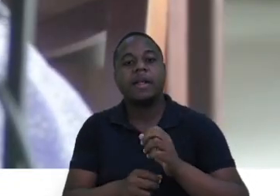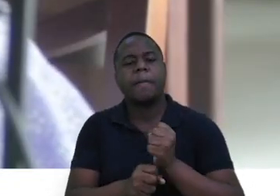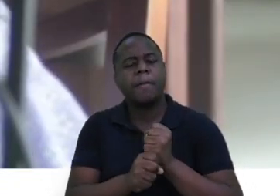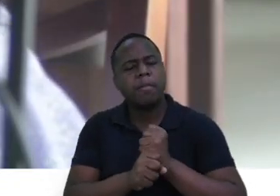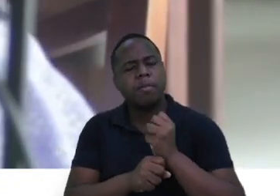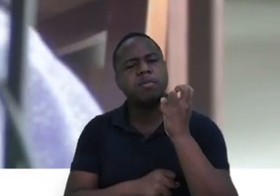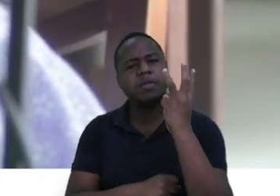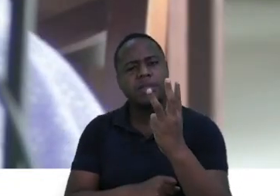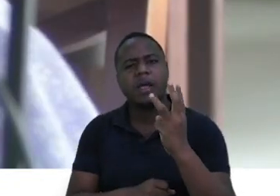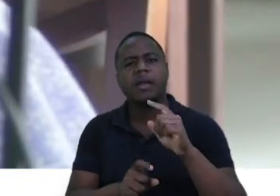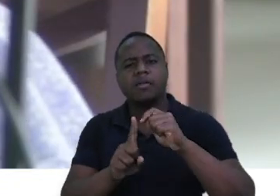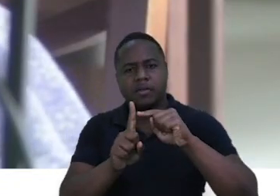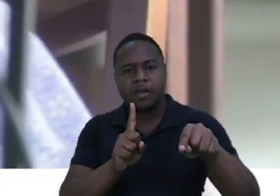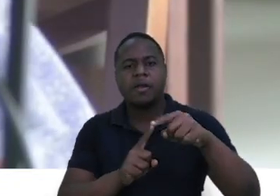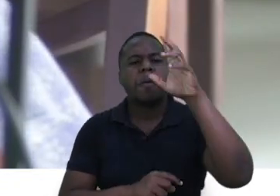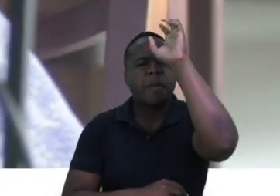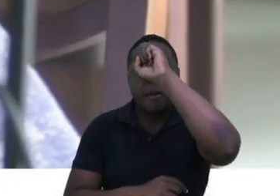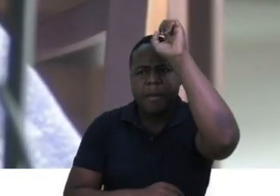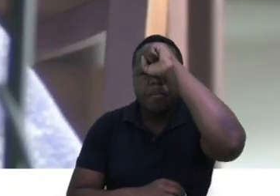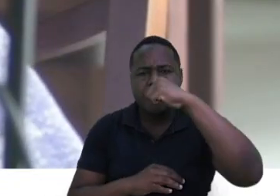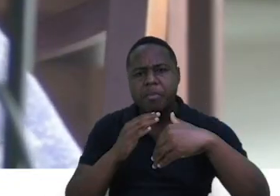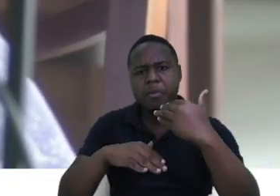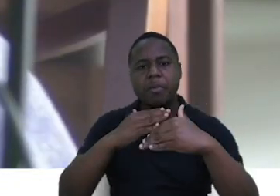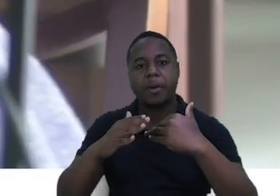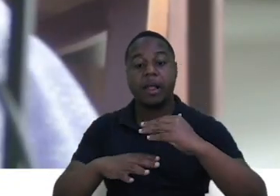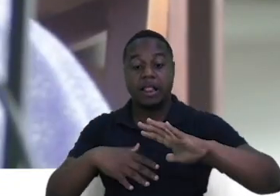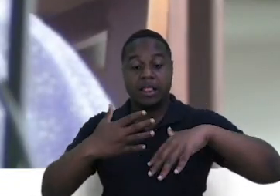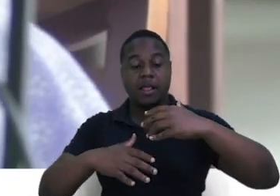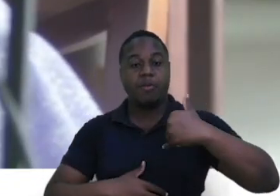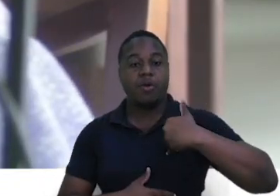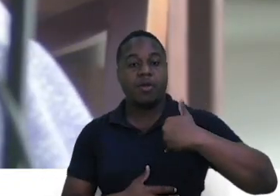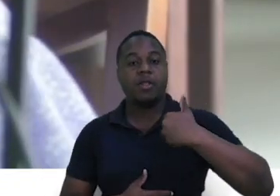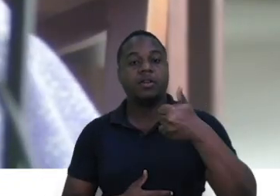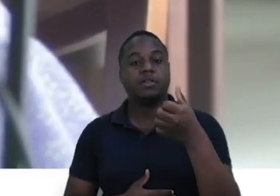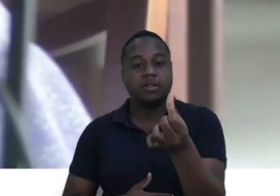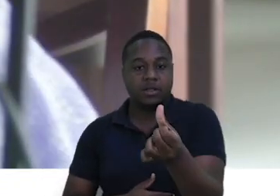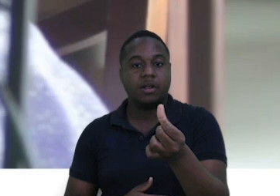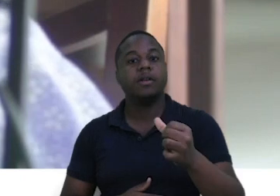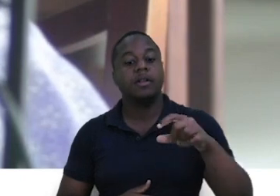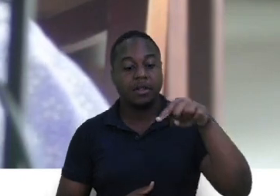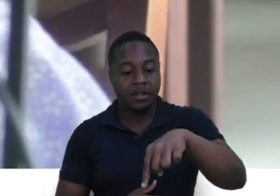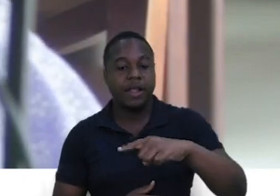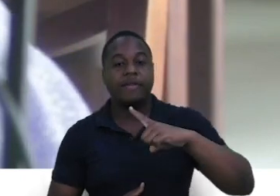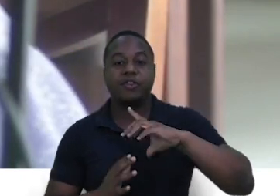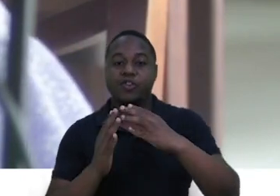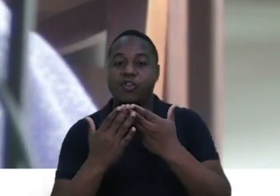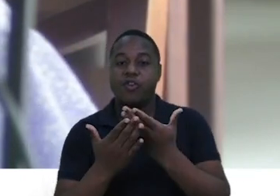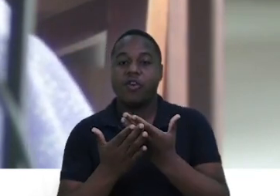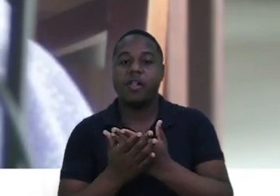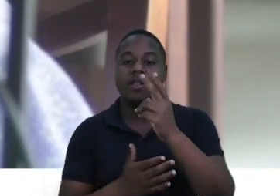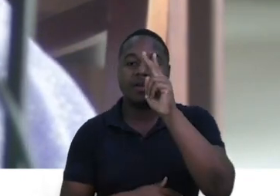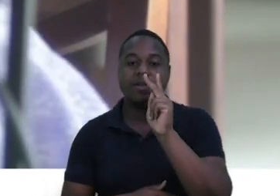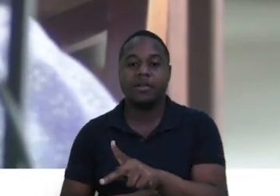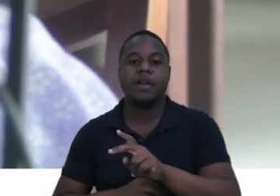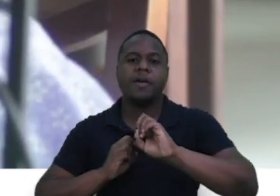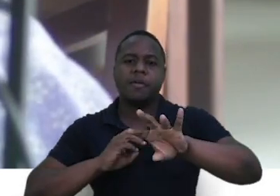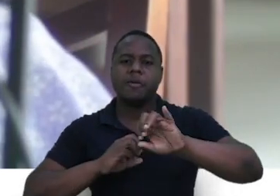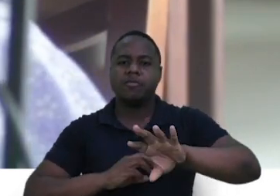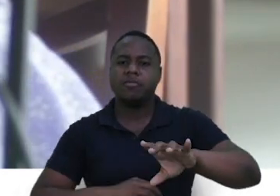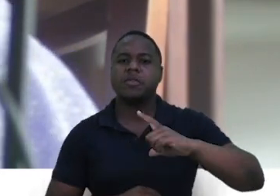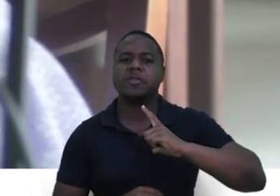3 anos e 6 meses. E depois disso, aos 16, começou a dar aulas na própria escola, né? Participou isso. Também de